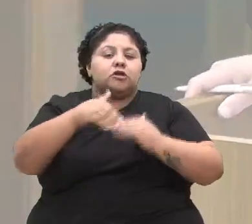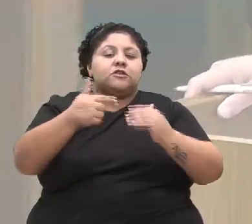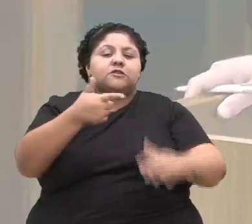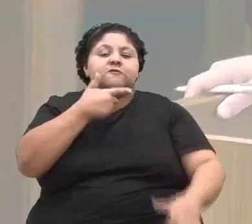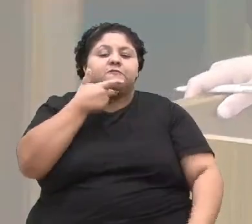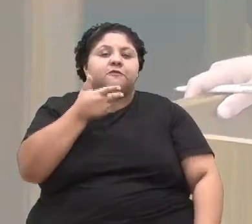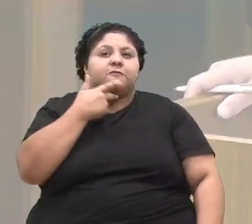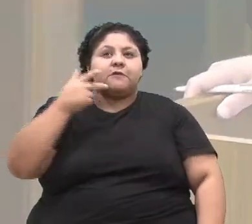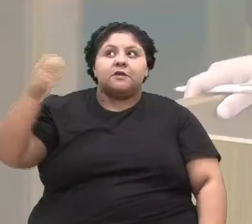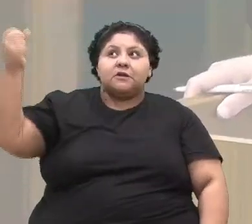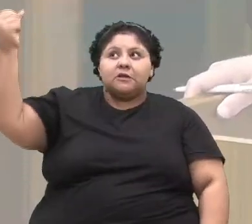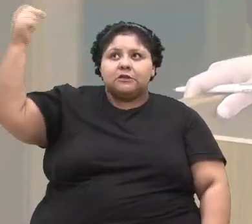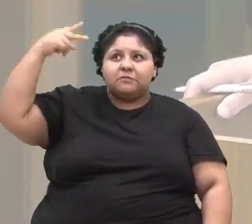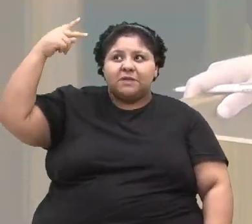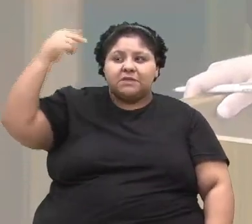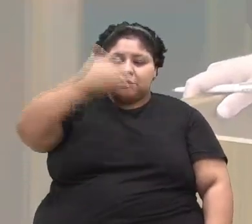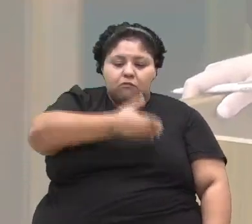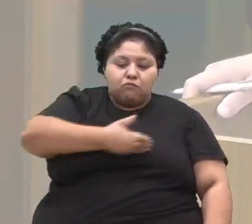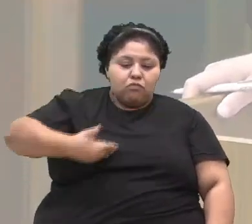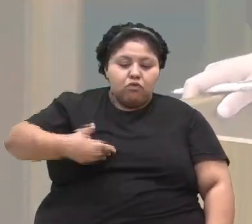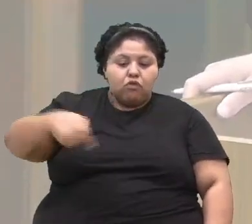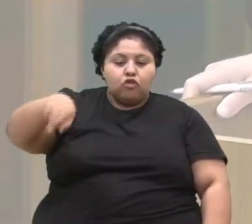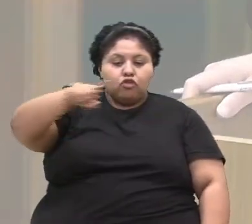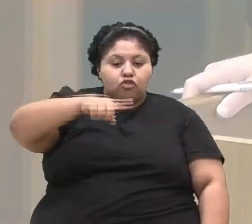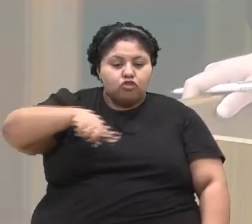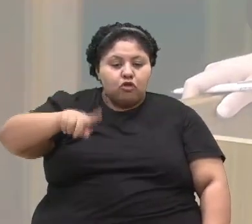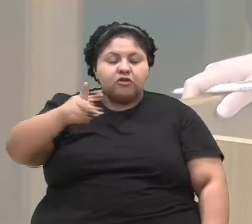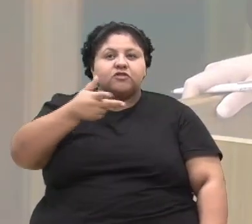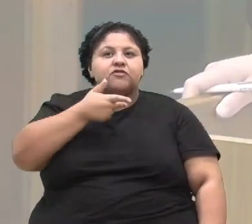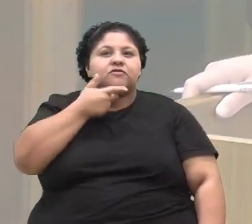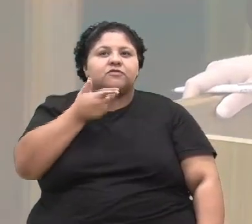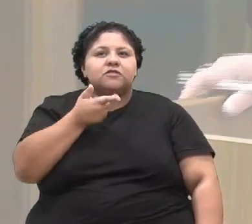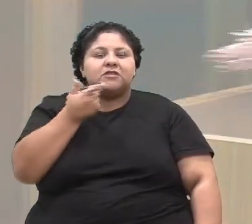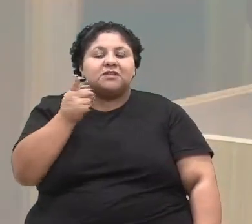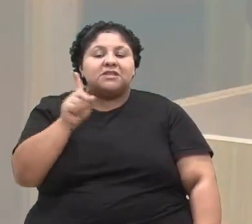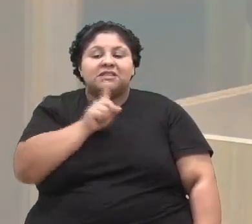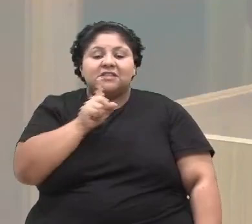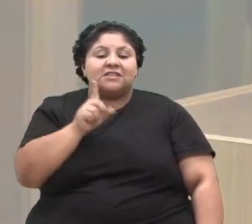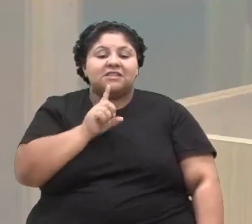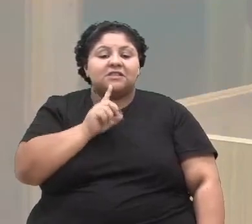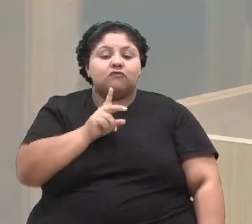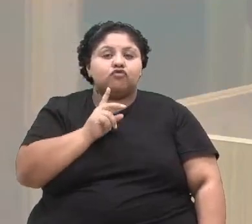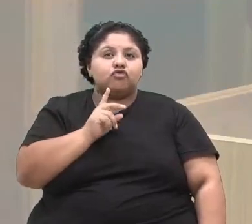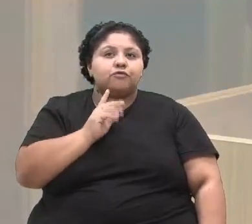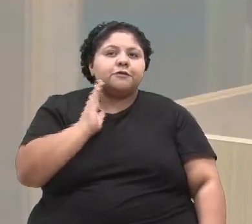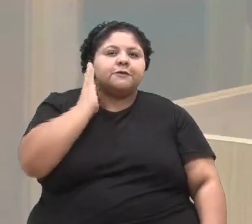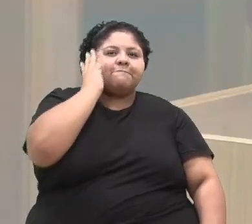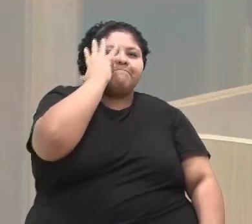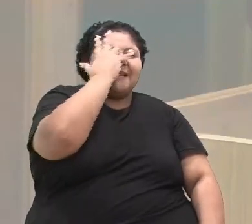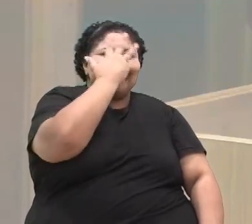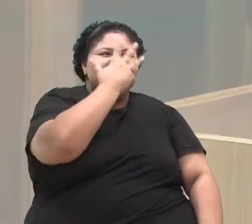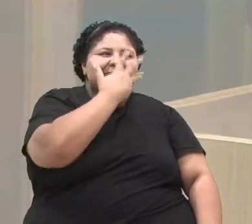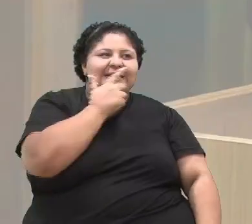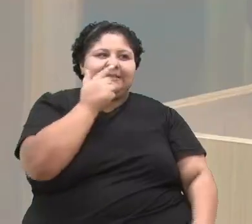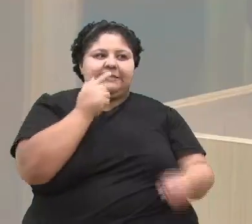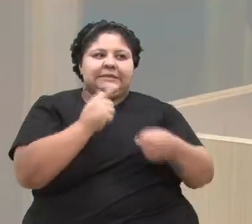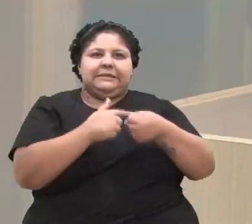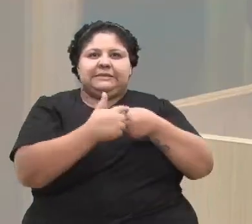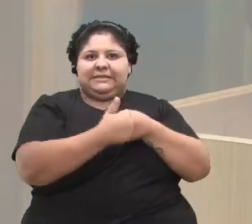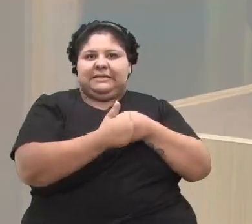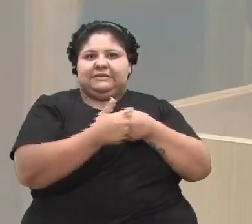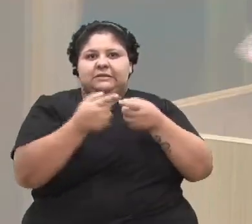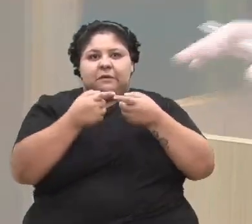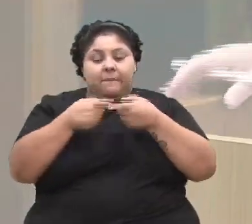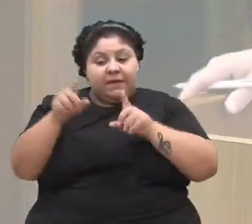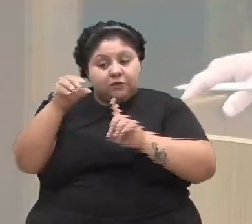de iluminação pública, nós falamos, vereador D'Ambrosio, não apenas de embelezamento da cidade, mas o principal